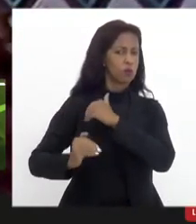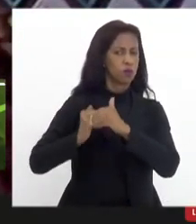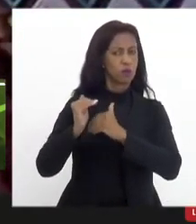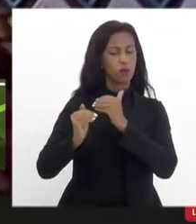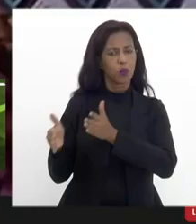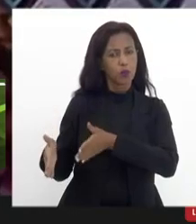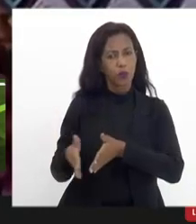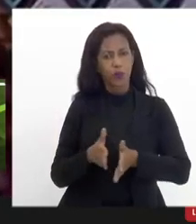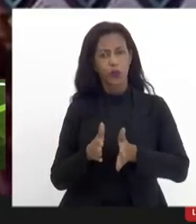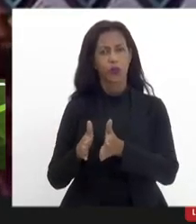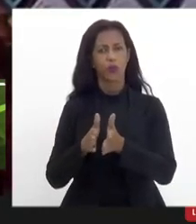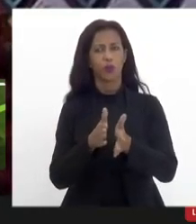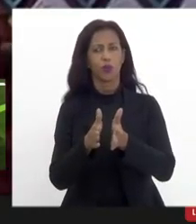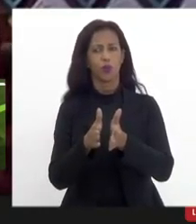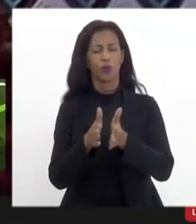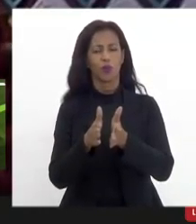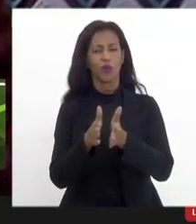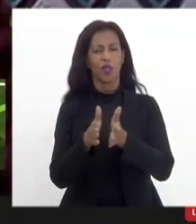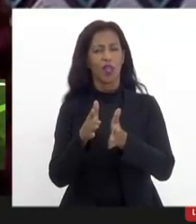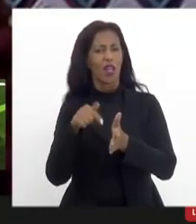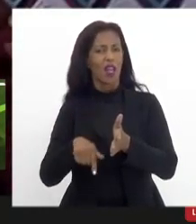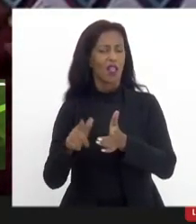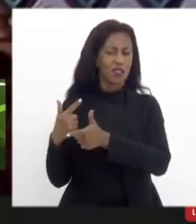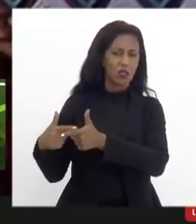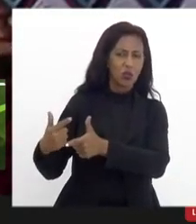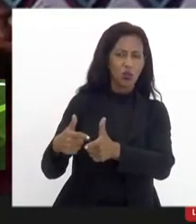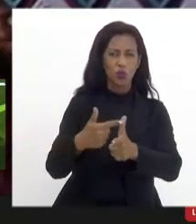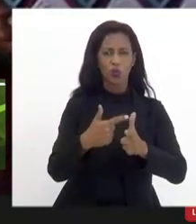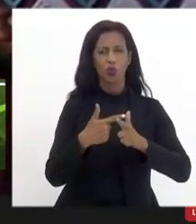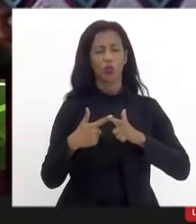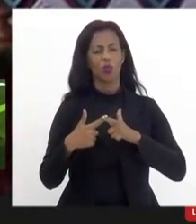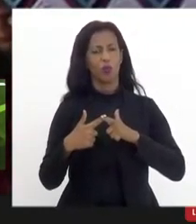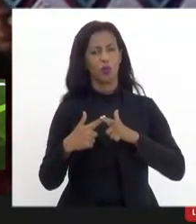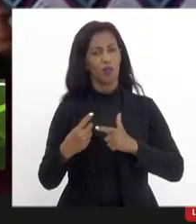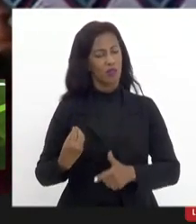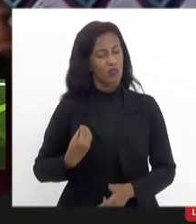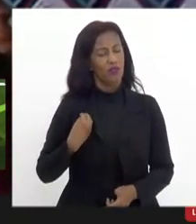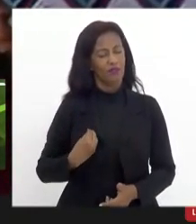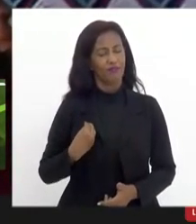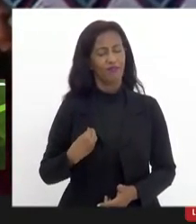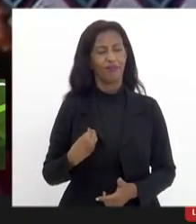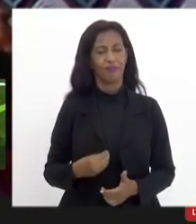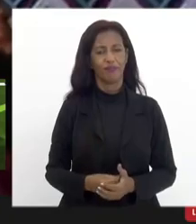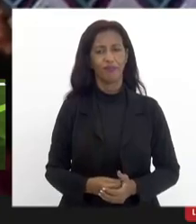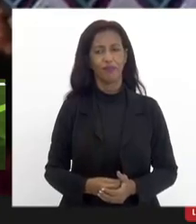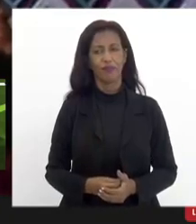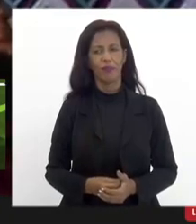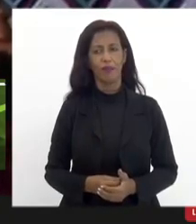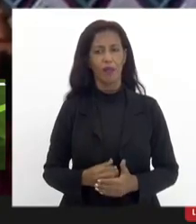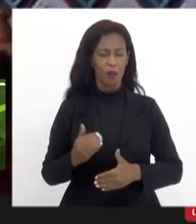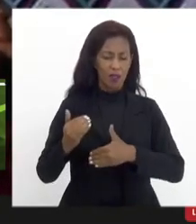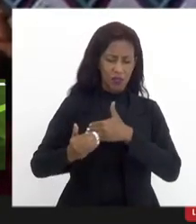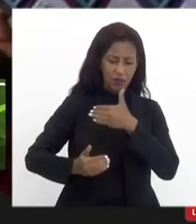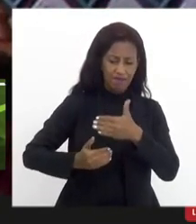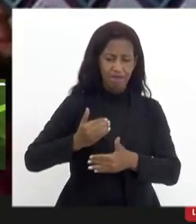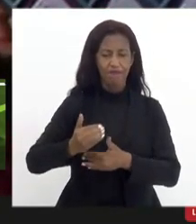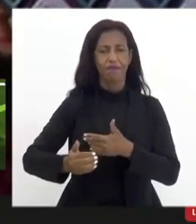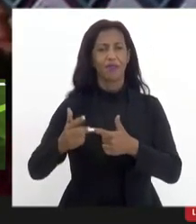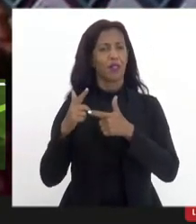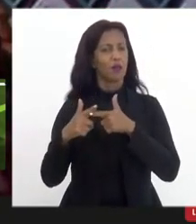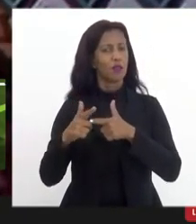caminhos em meio a essa tormenta que a gente está vivendo, para a gente passar por essa